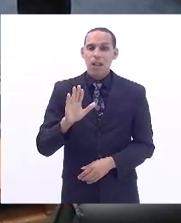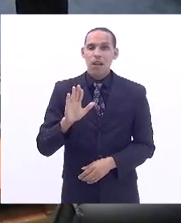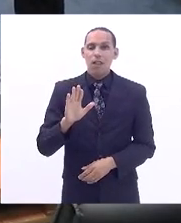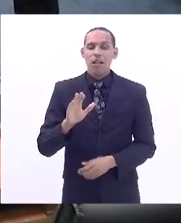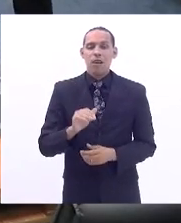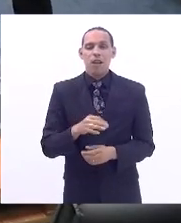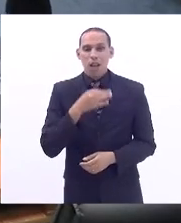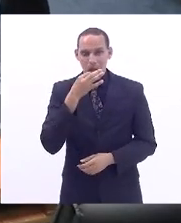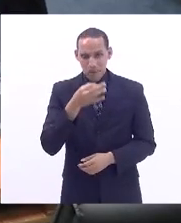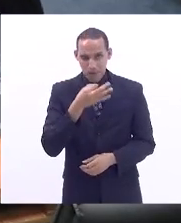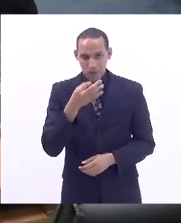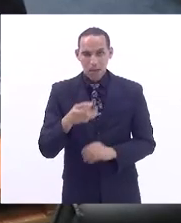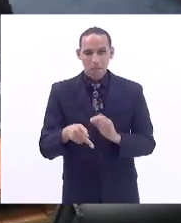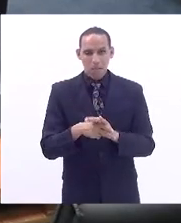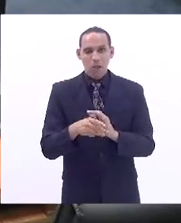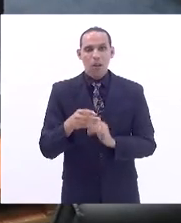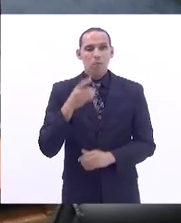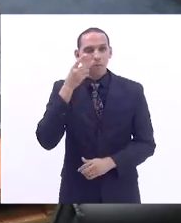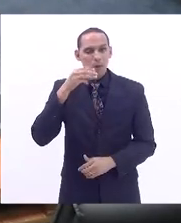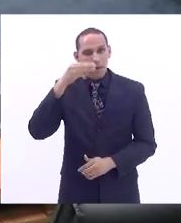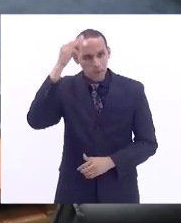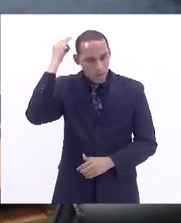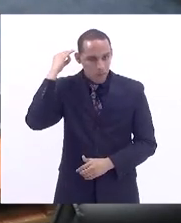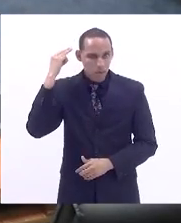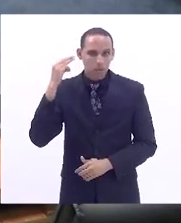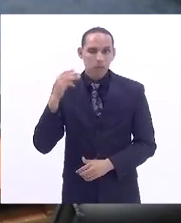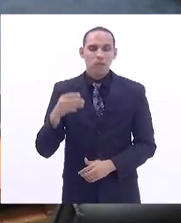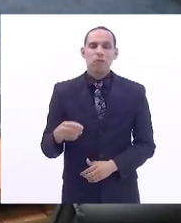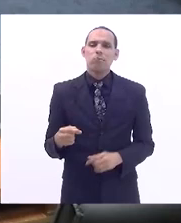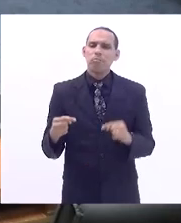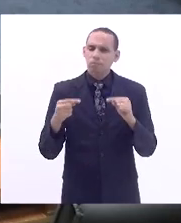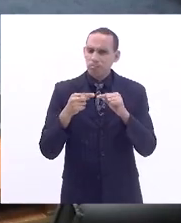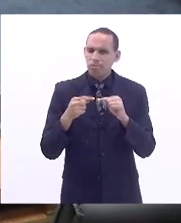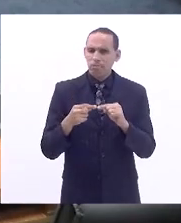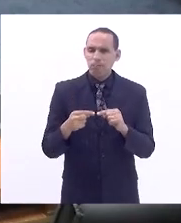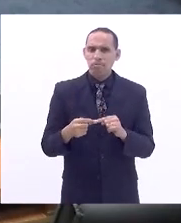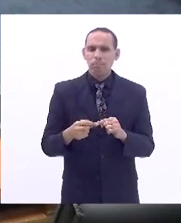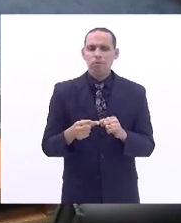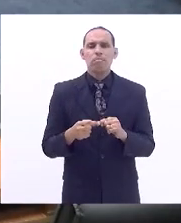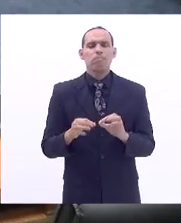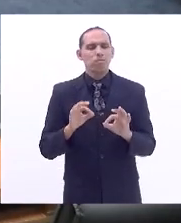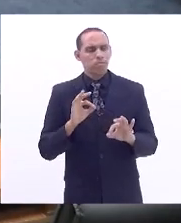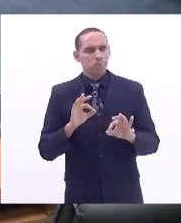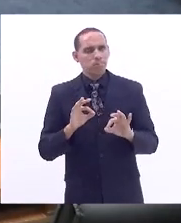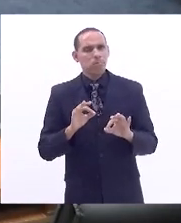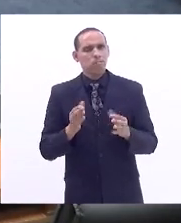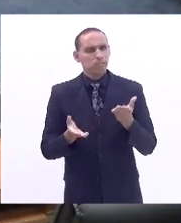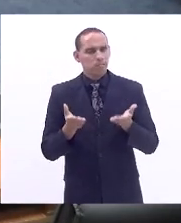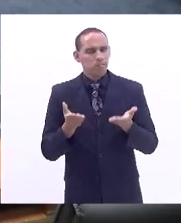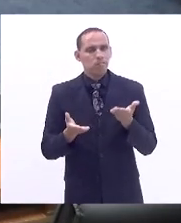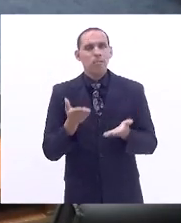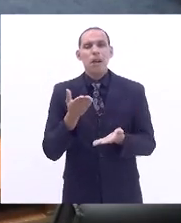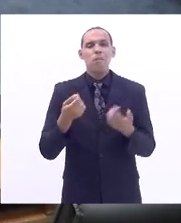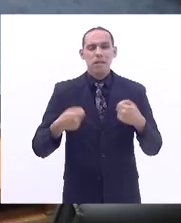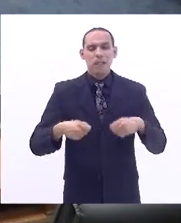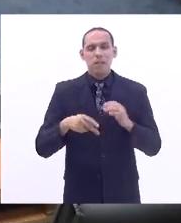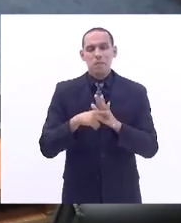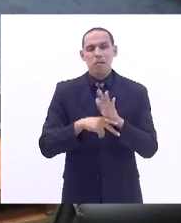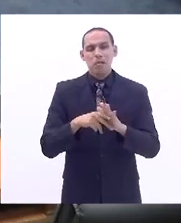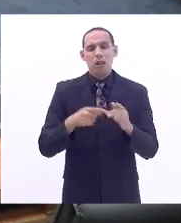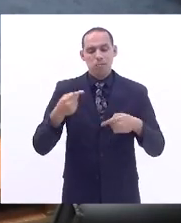parecer do deputado Márcio Pacheco foi muito conta moderado de fato um projeto que exige profunda e